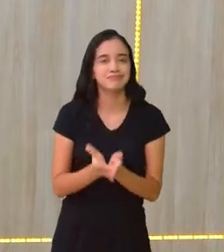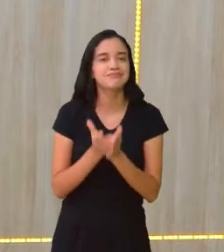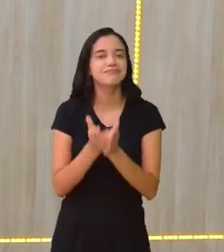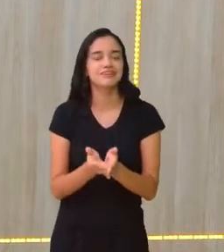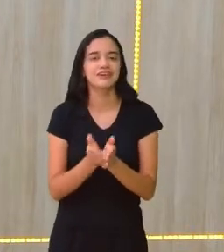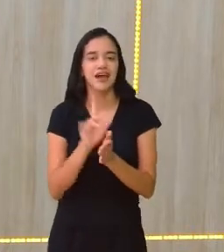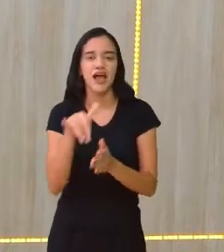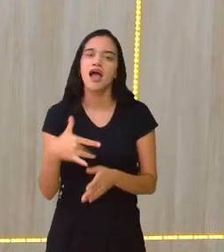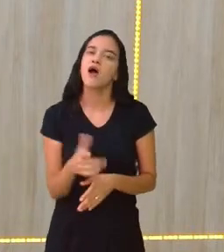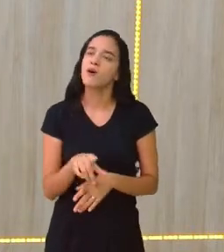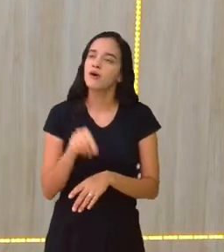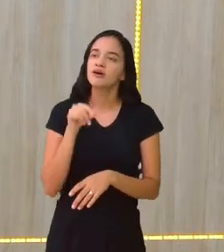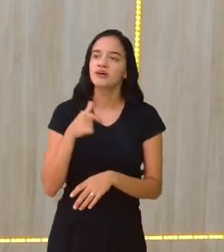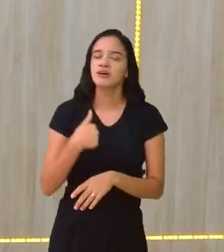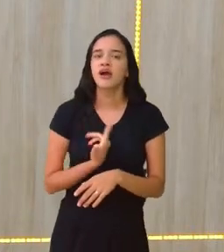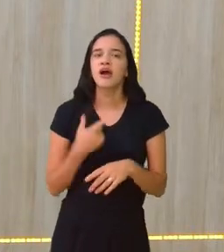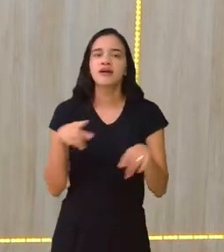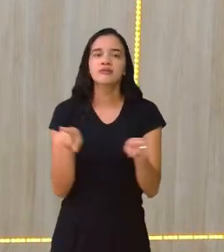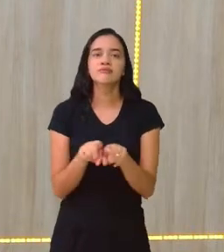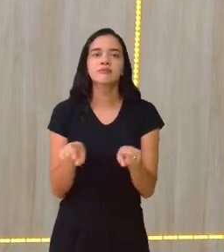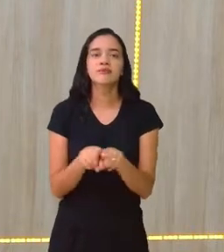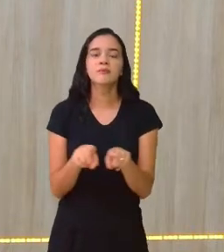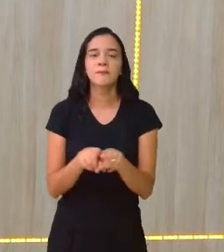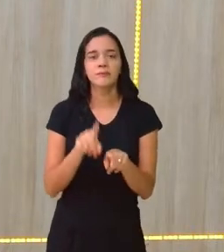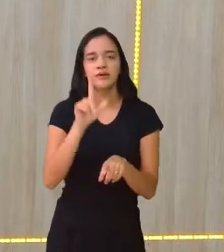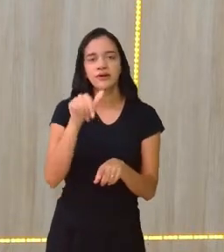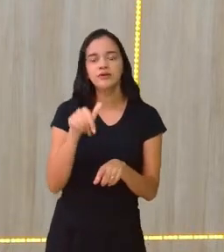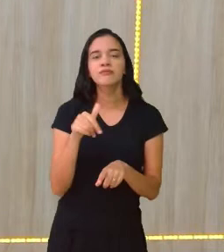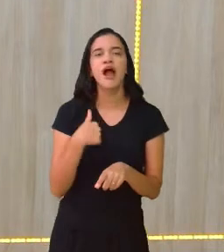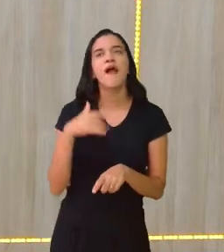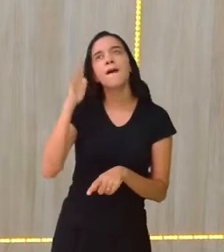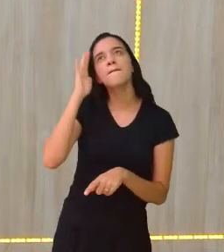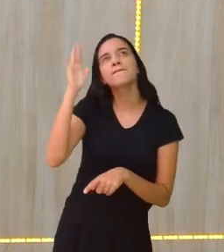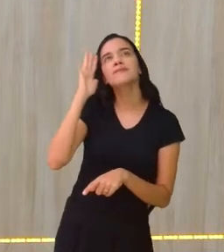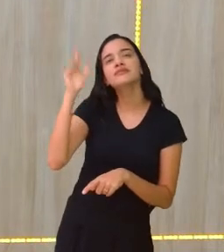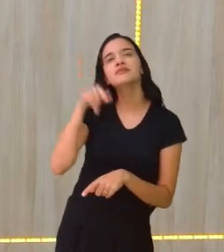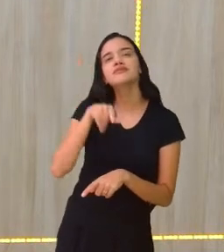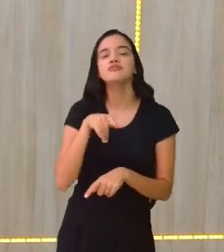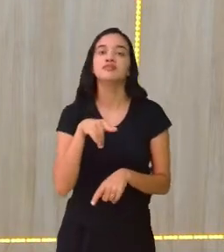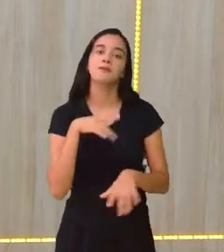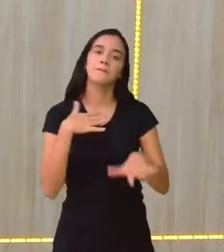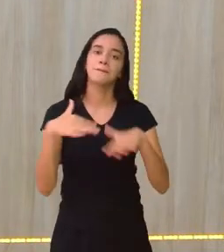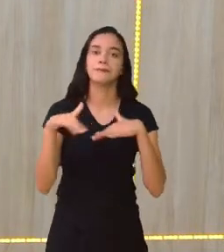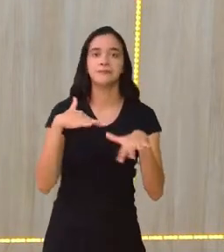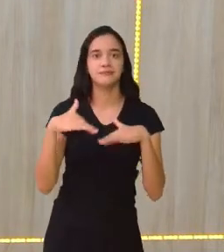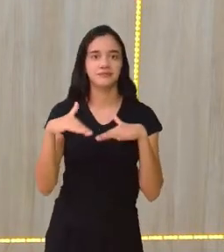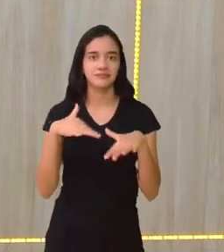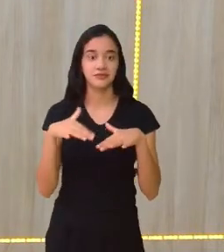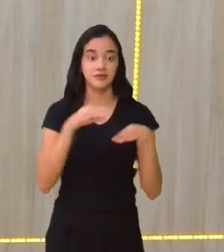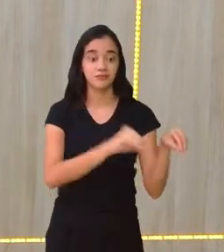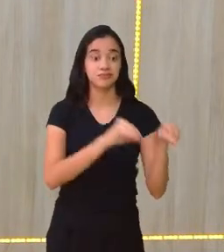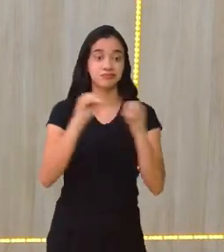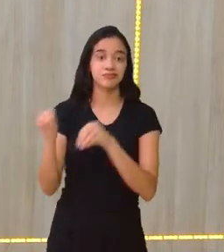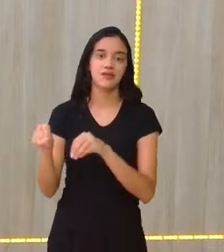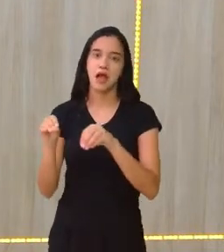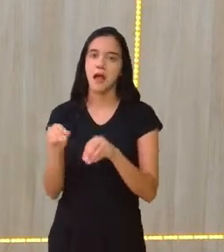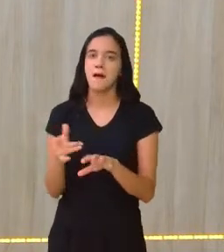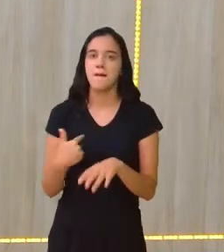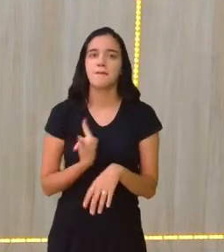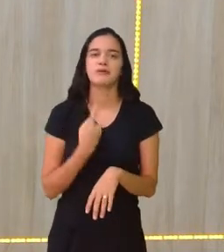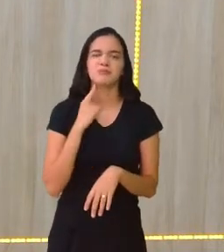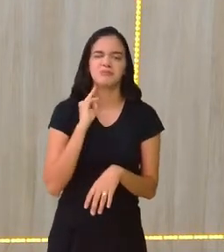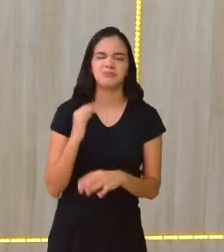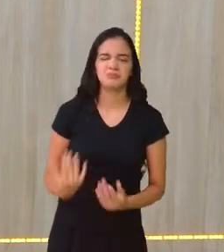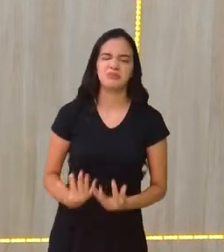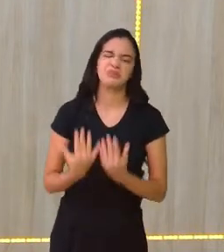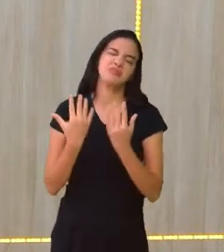uma ótima opção. Um passeiozinho de catamarã já é gostoso, né? Imagina você poder se movimentar mas aí, na com cidade. mau cheiro e cheio de plástico